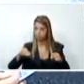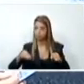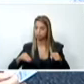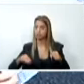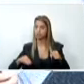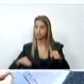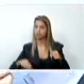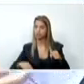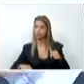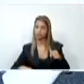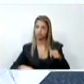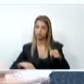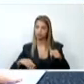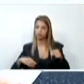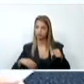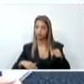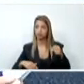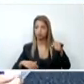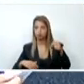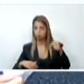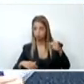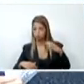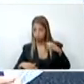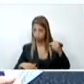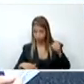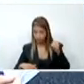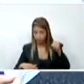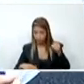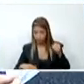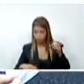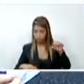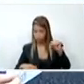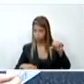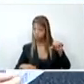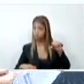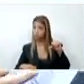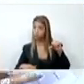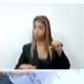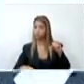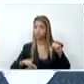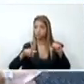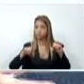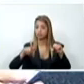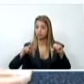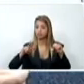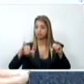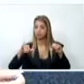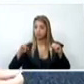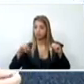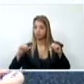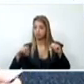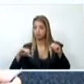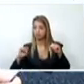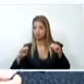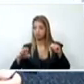Perimetral, Itaim Paulista, São Mateus, etc. O nono lote em Guanazes, lá no fundão da Zona